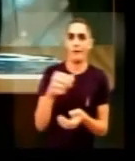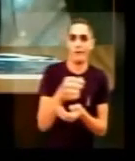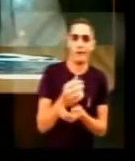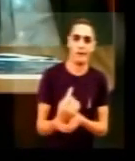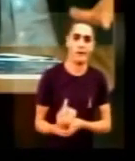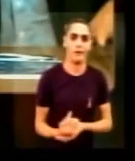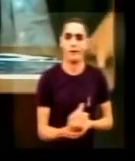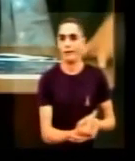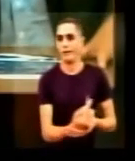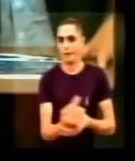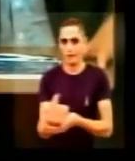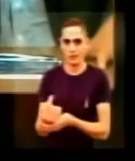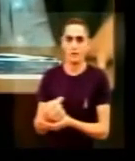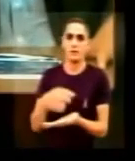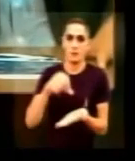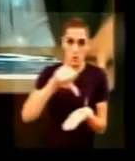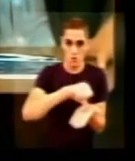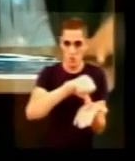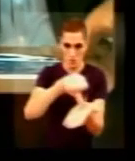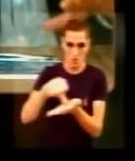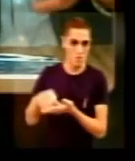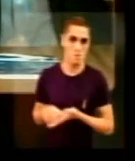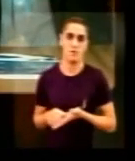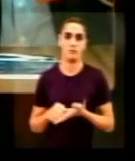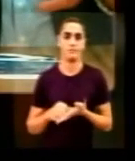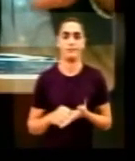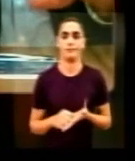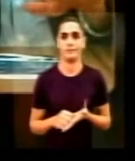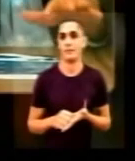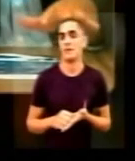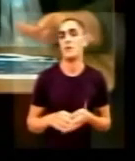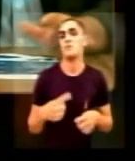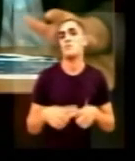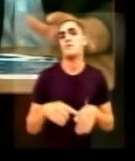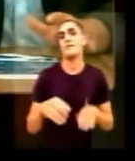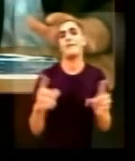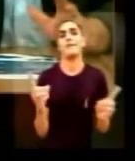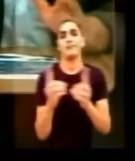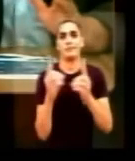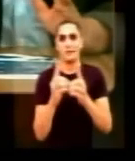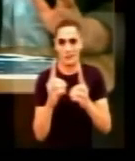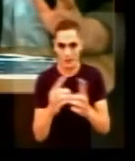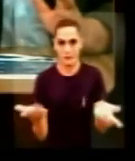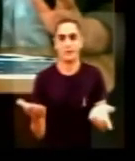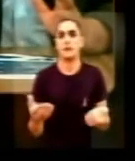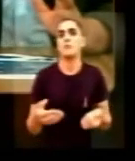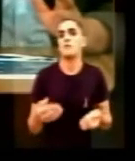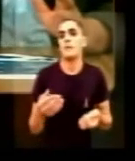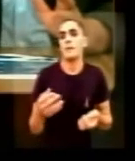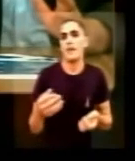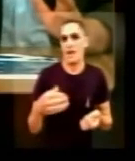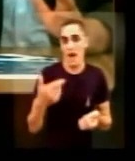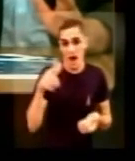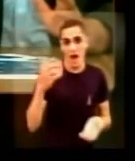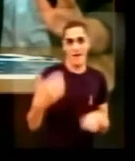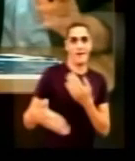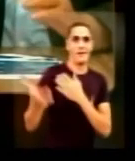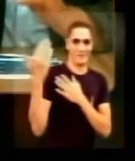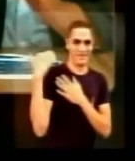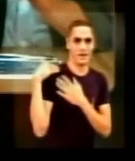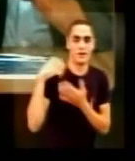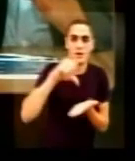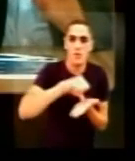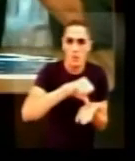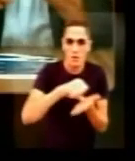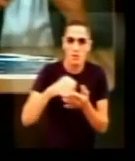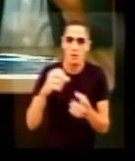UPAs, que estava muito baixo. Estava atendendo praticamente casos graves de Covid. Agora começaram